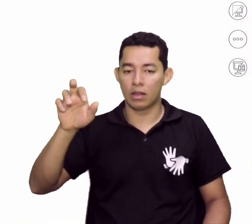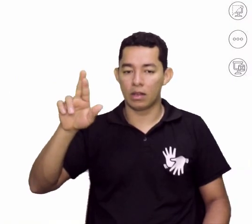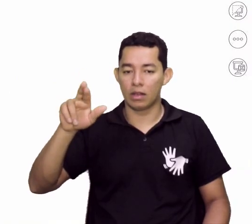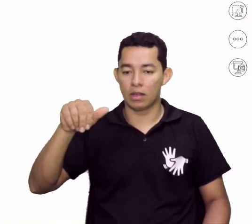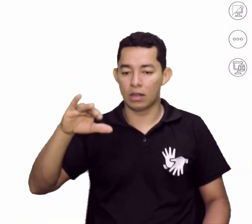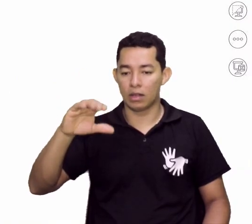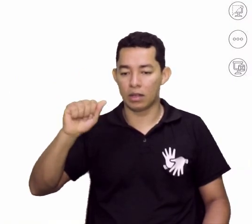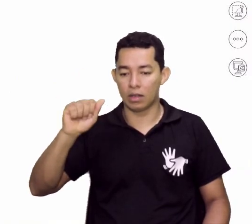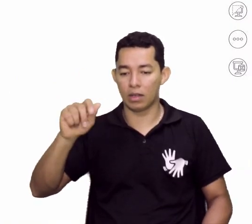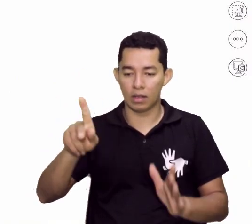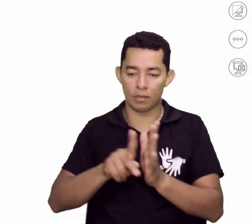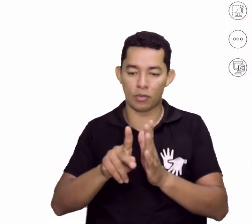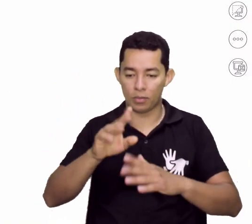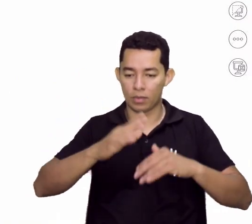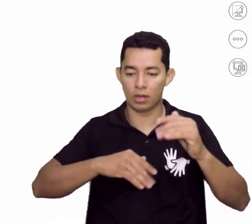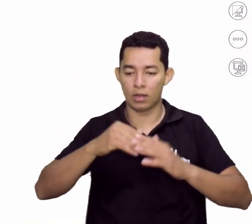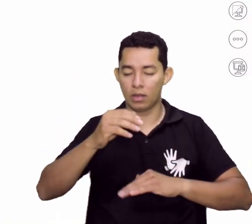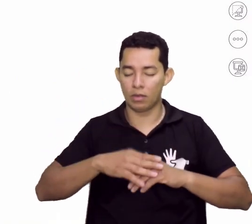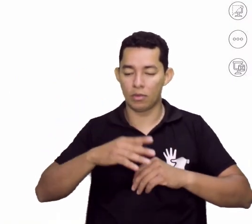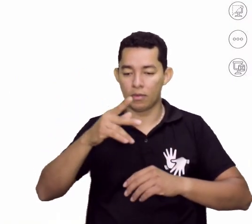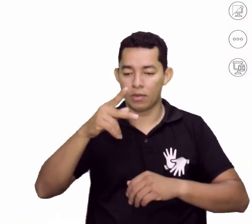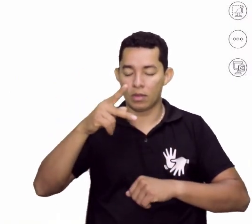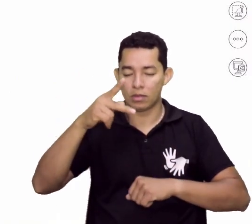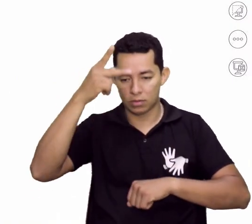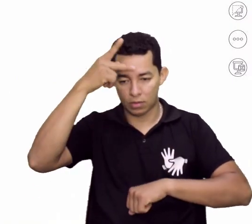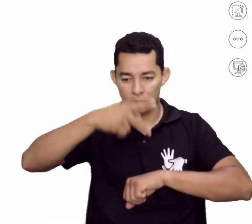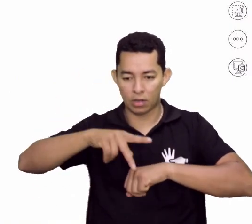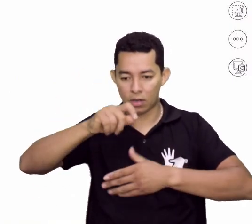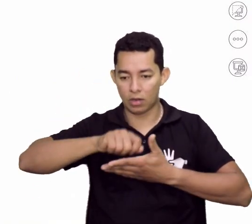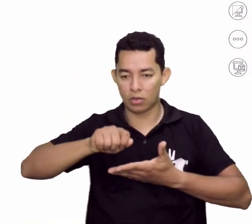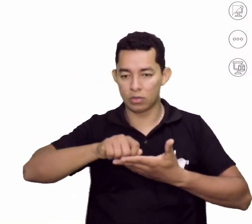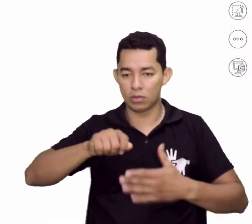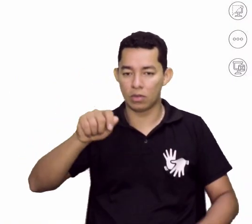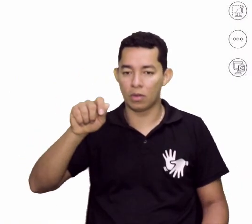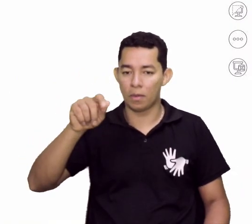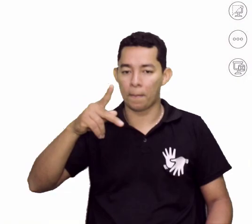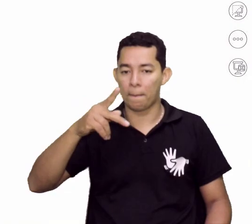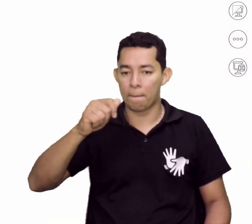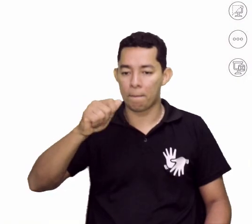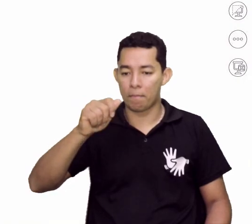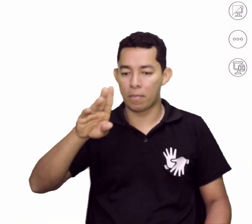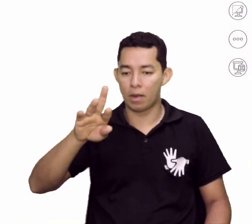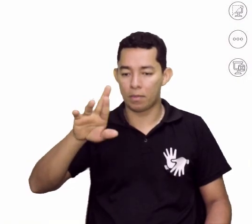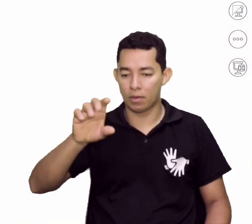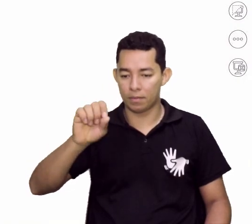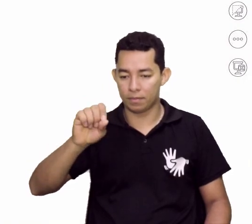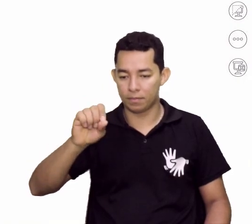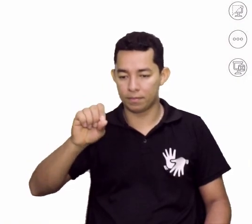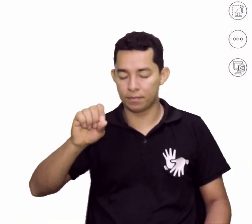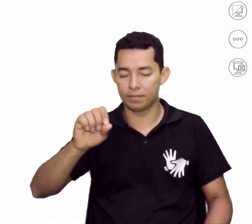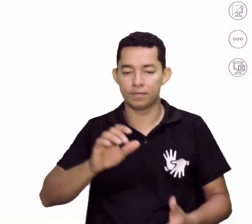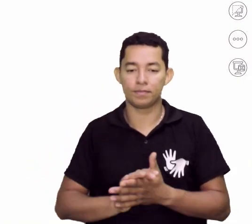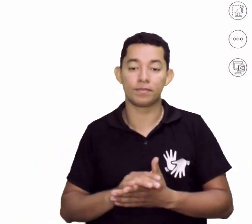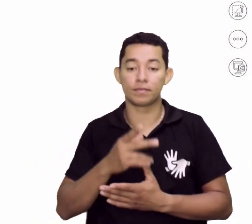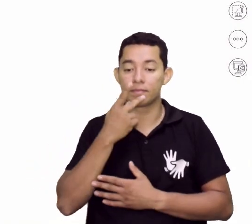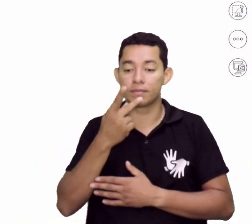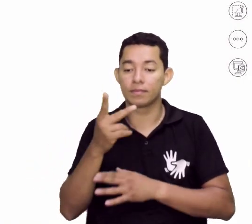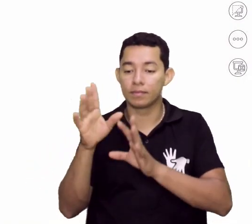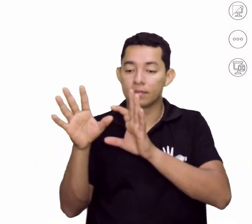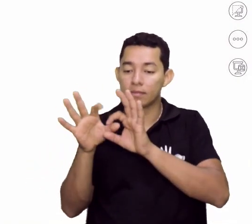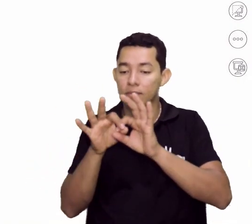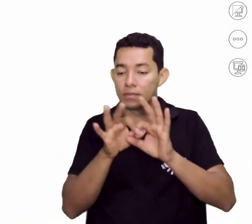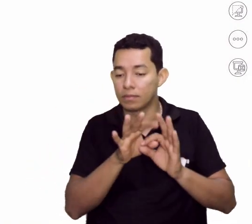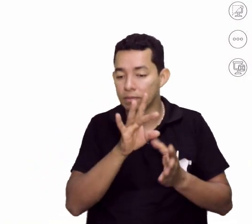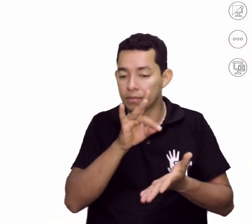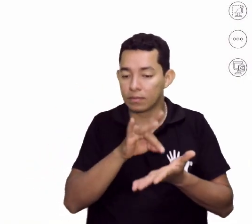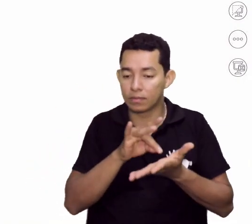Pablo Picasso. E aí, fale sobre o contexto real que a obra retrata,